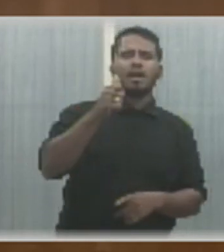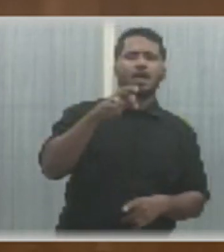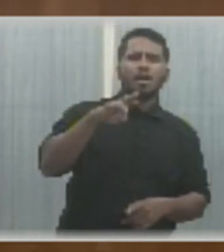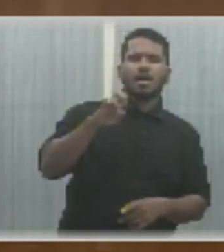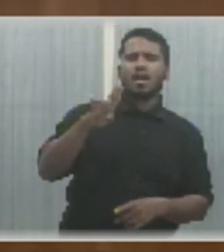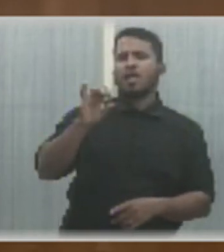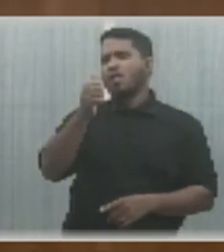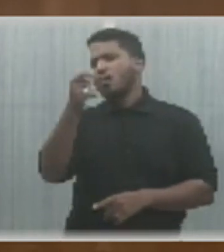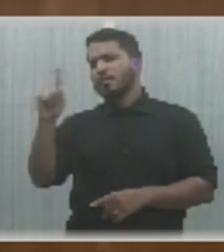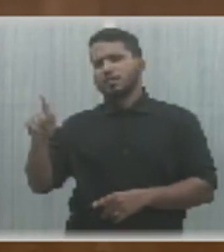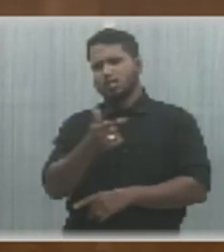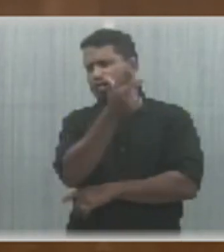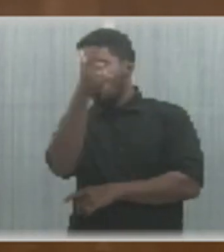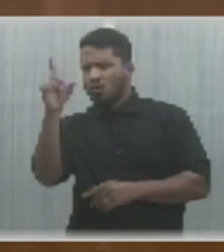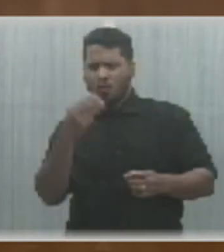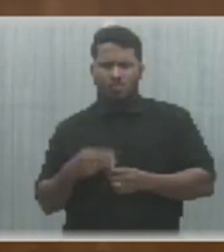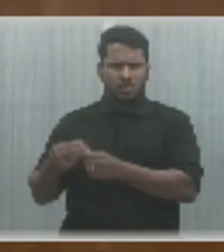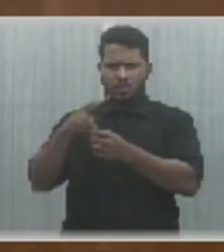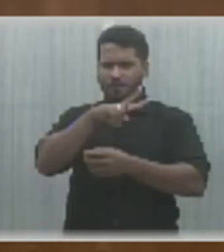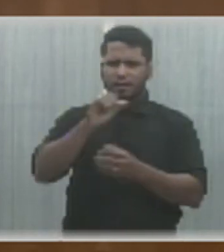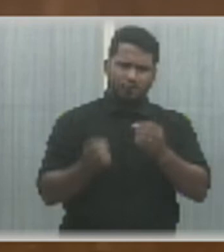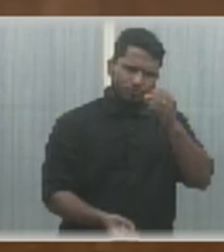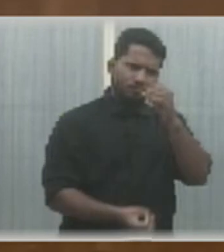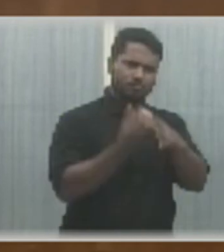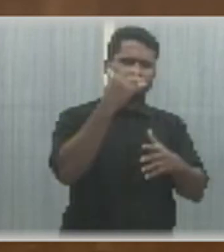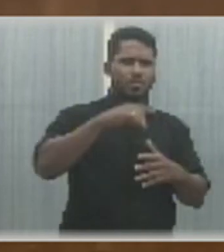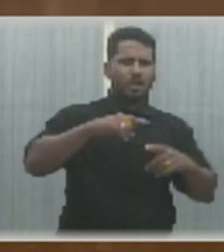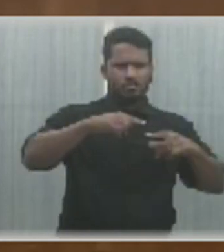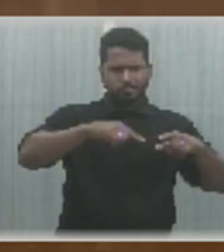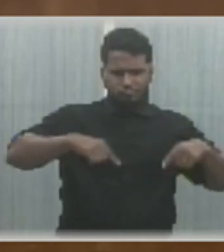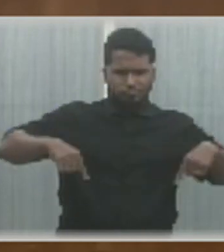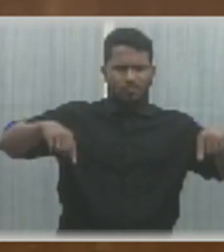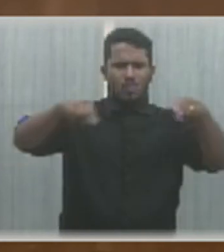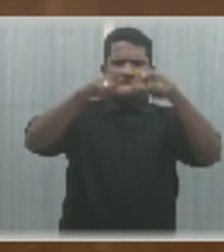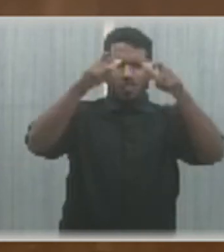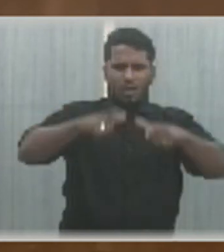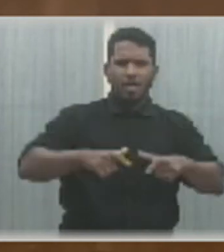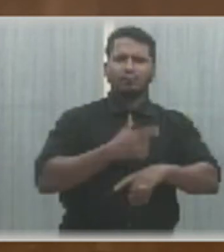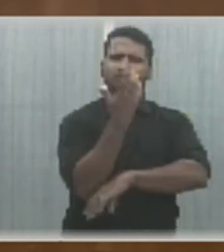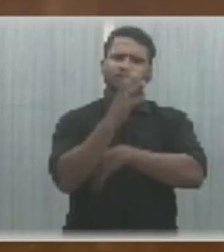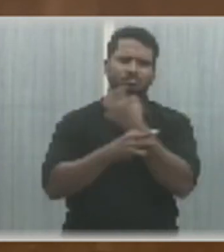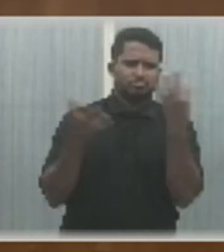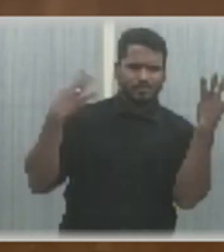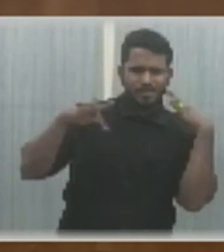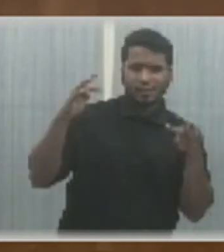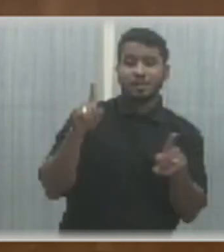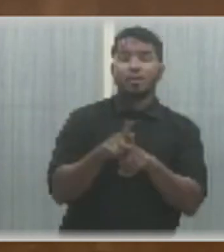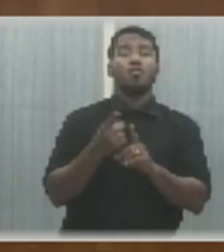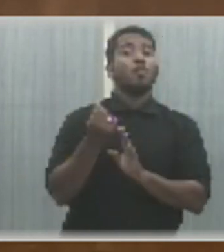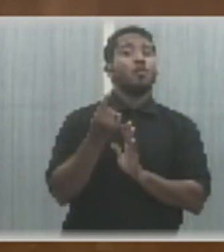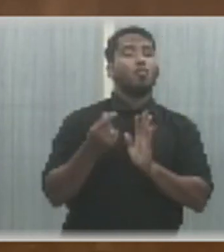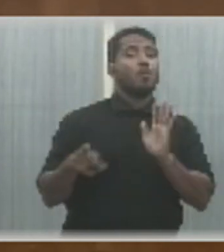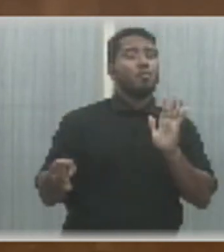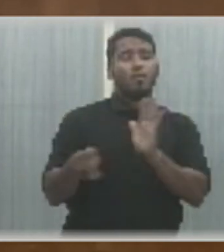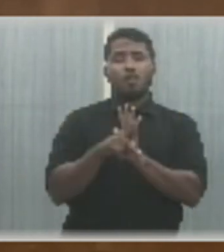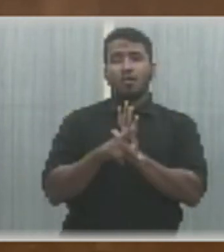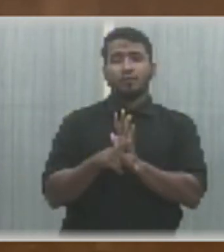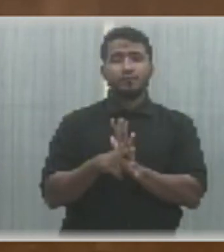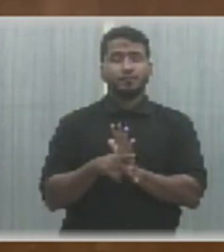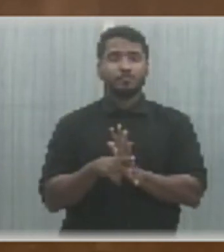outros municípios. Então, os parques serão implantados com o apoio da SEMAR e com o uso de recursos da